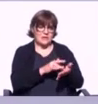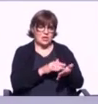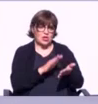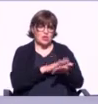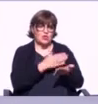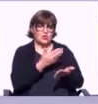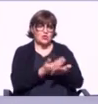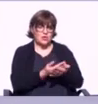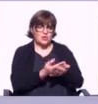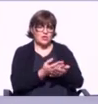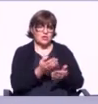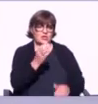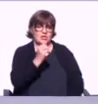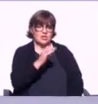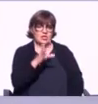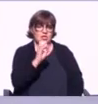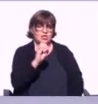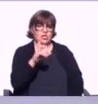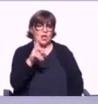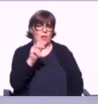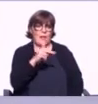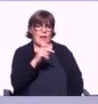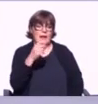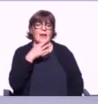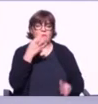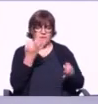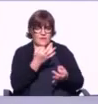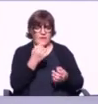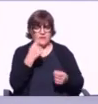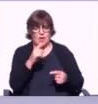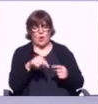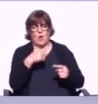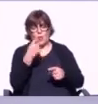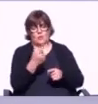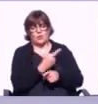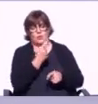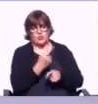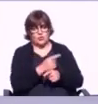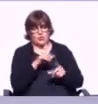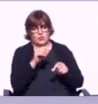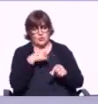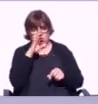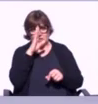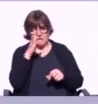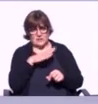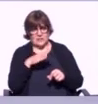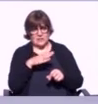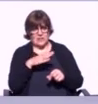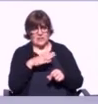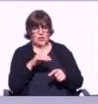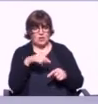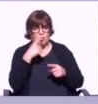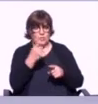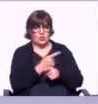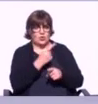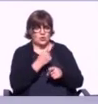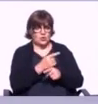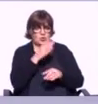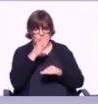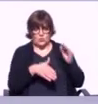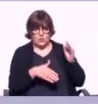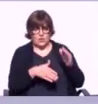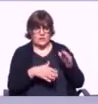com o seu escolário. É verdade. Assim como também há outras coisas que também sei, obviamente, de outras coisas que também